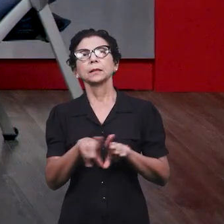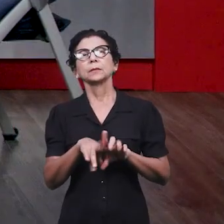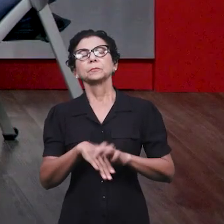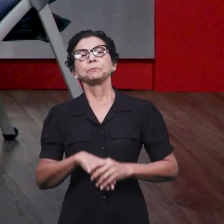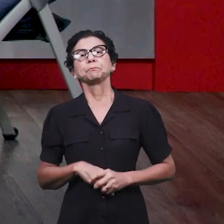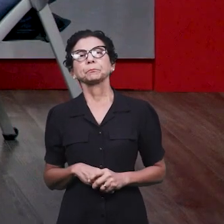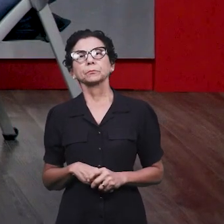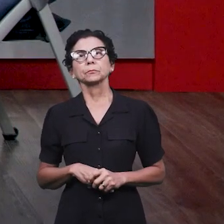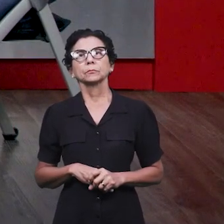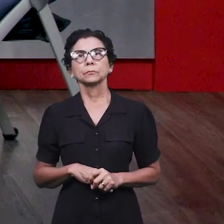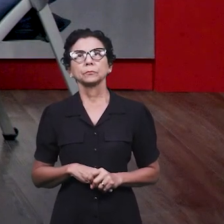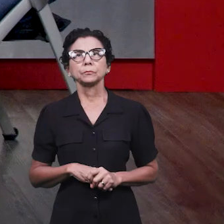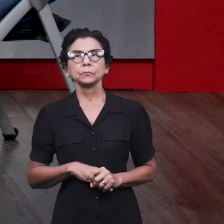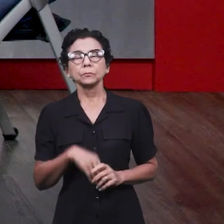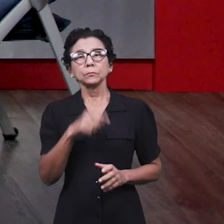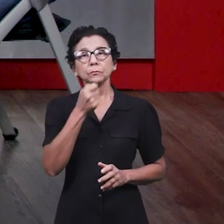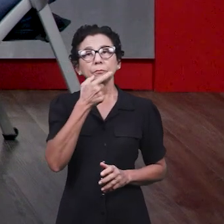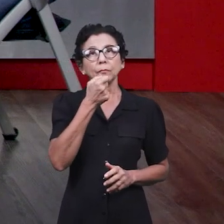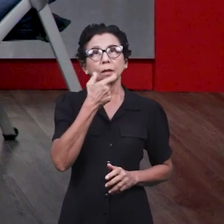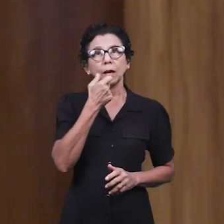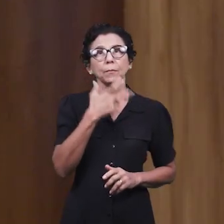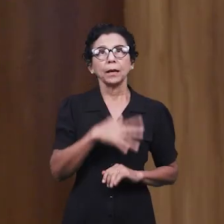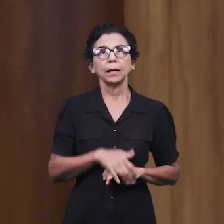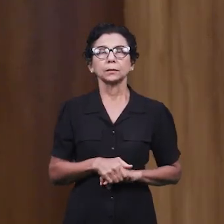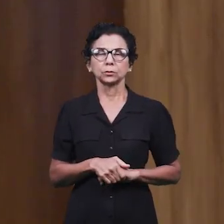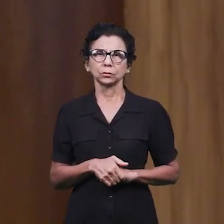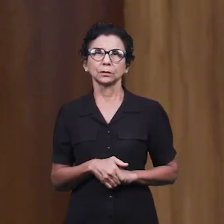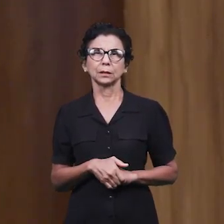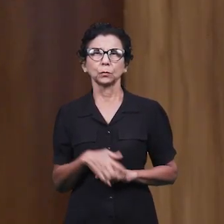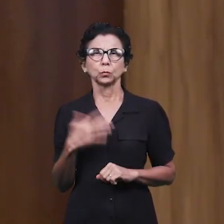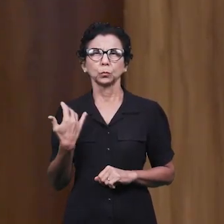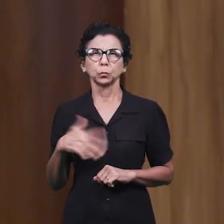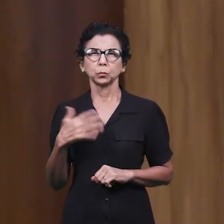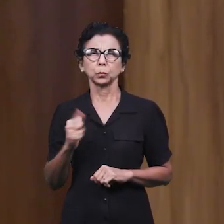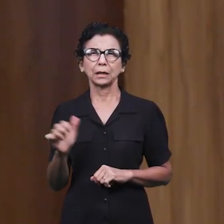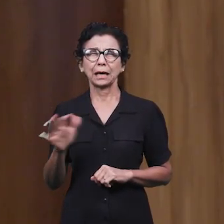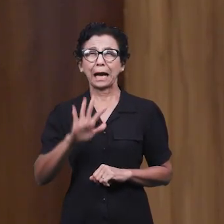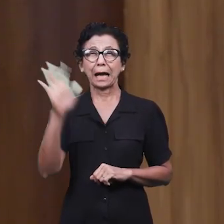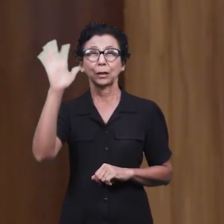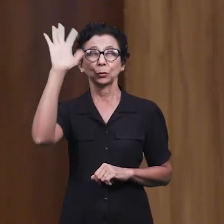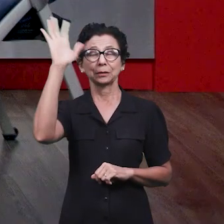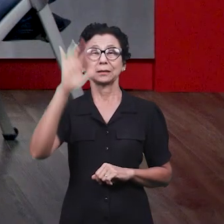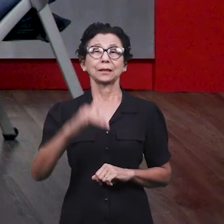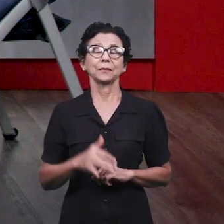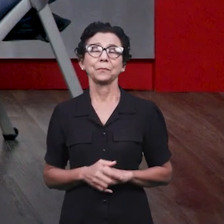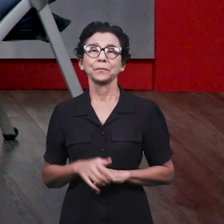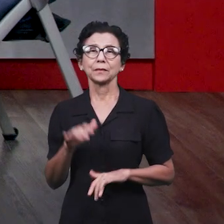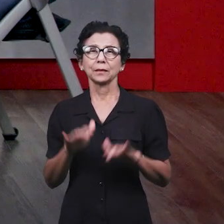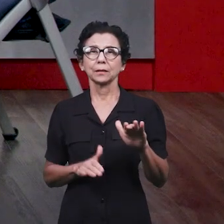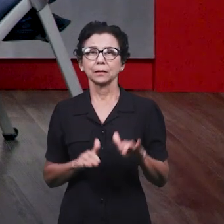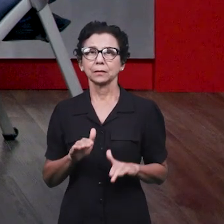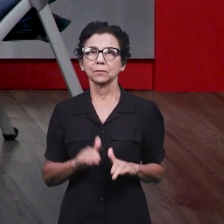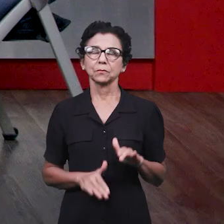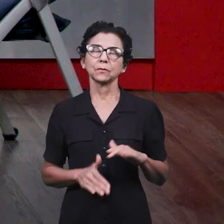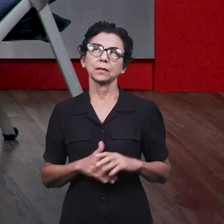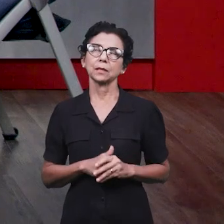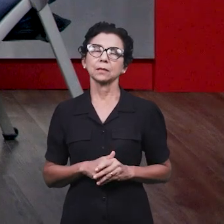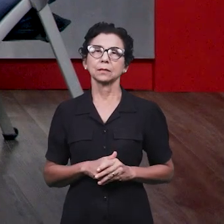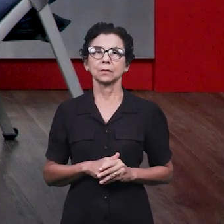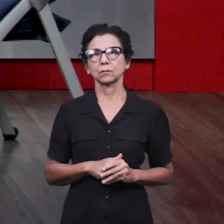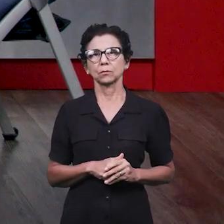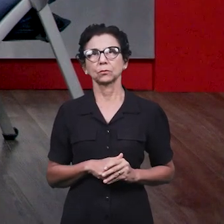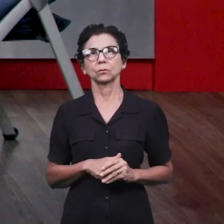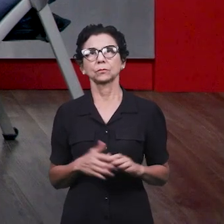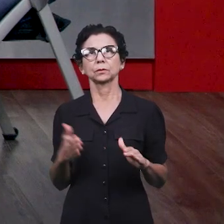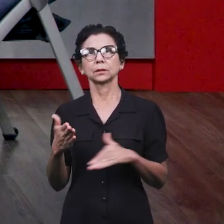apenas o tratamento, né, os remédios convencionais, mas medicamentos também de alto custo, né? Medicamentos de alto custo. E que às vezes você faz o requerimento,